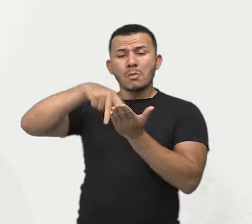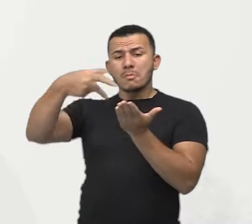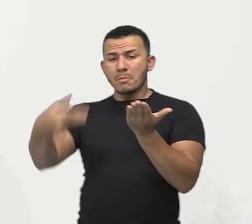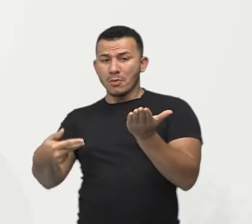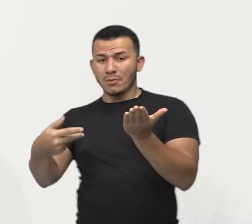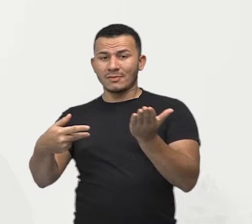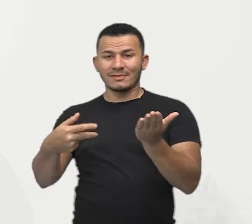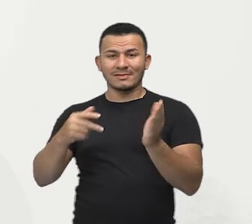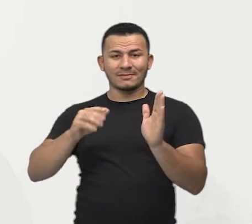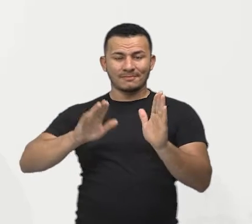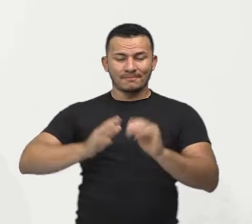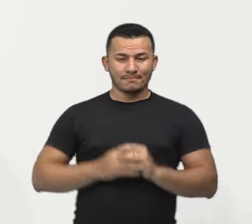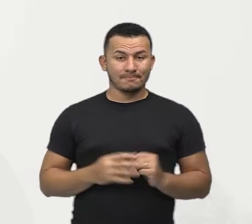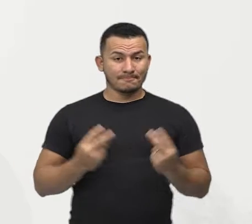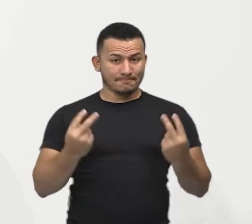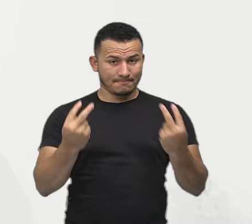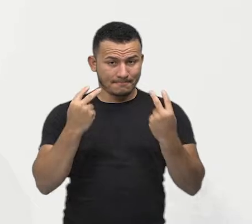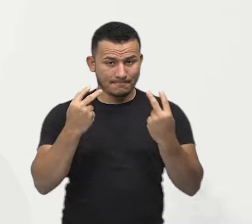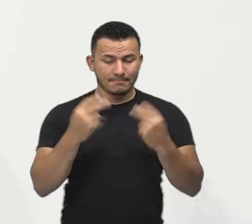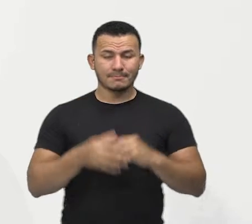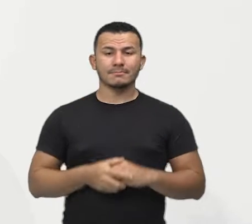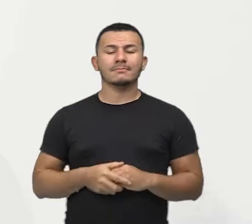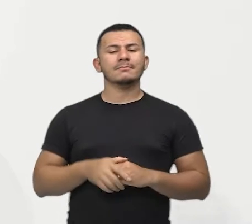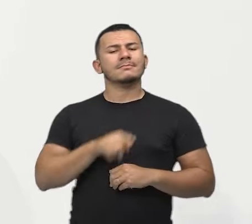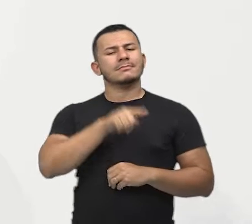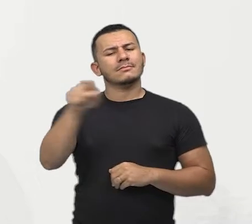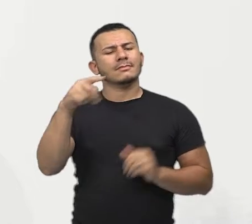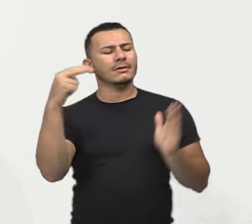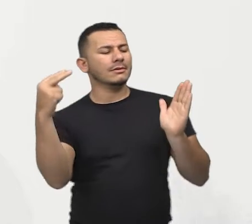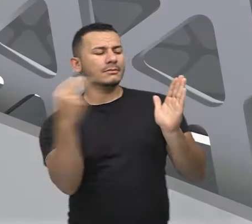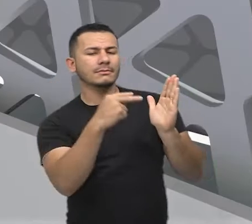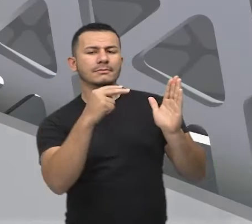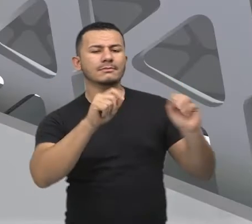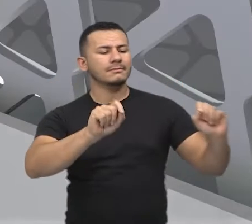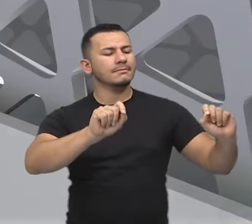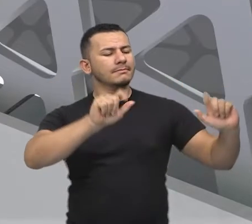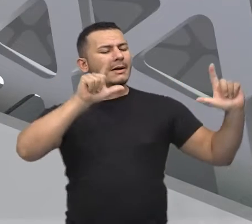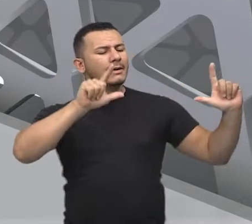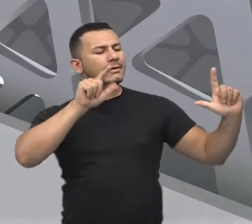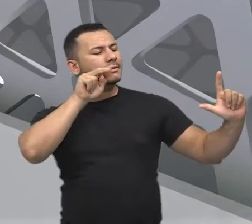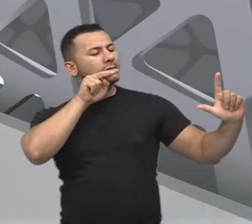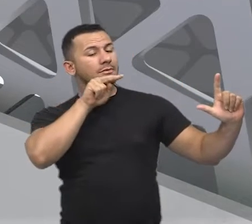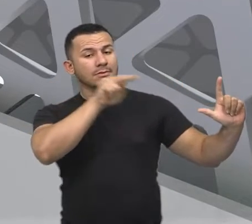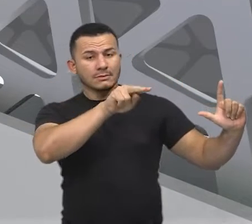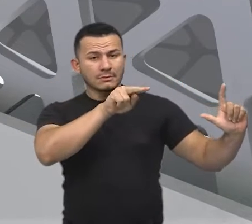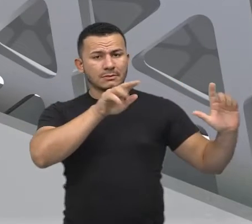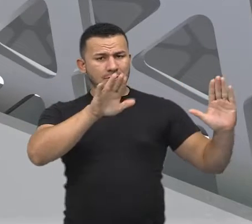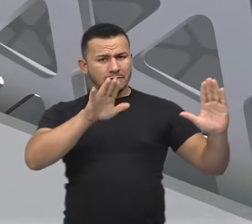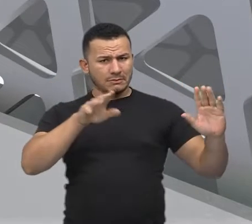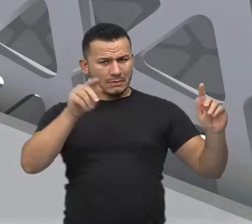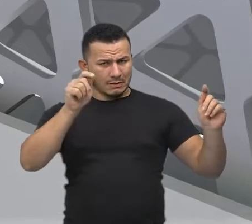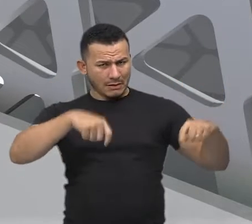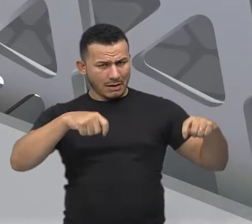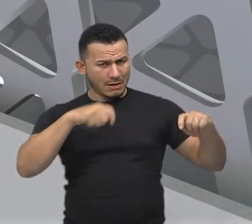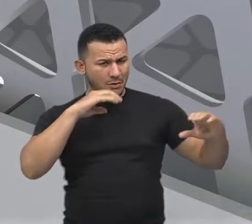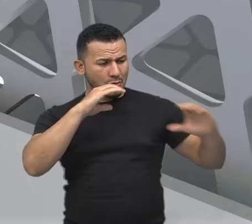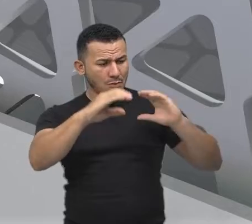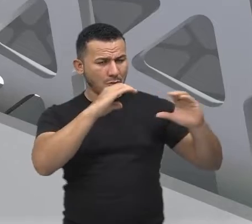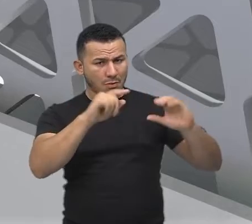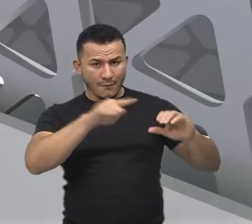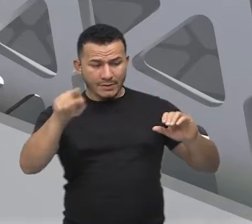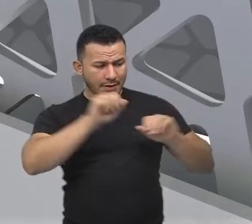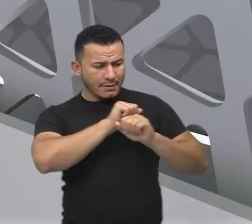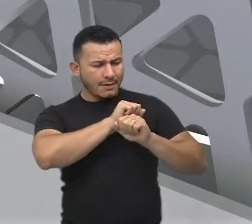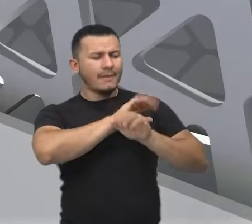Agora, voltando aqui comigo. Ao lermos esse texto, ao lermos esta placa, nós temos uma mensagem que é